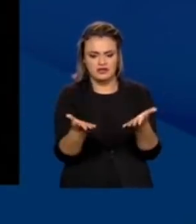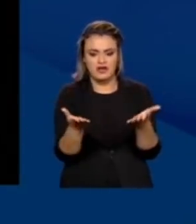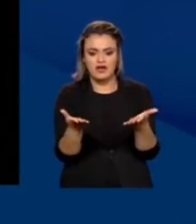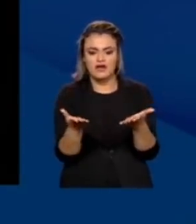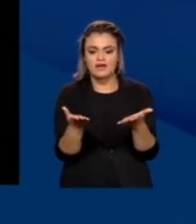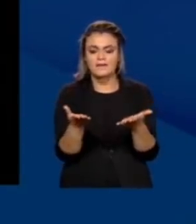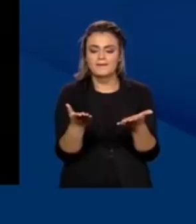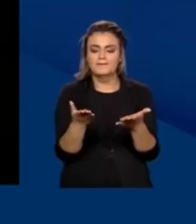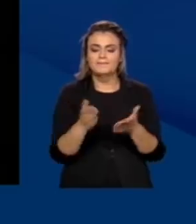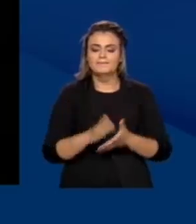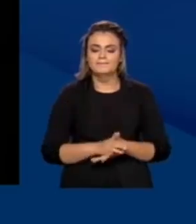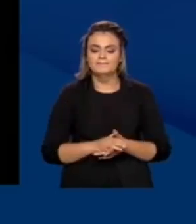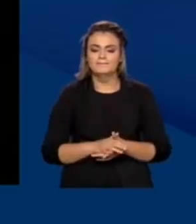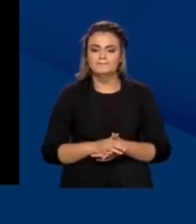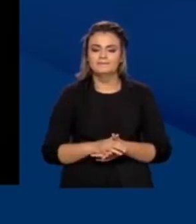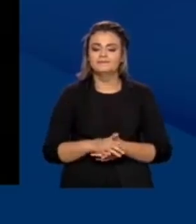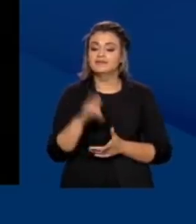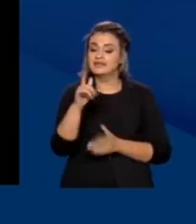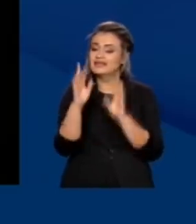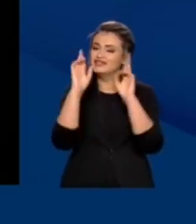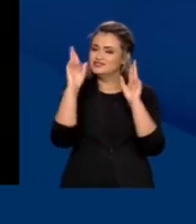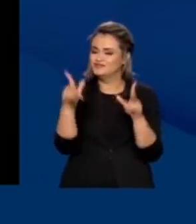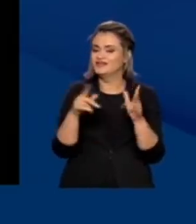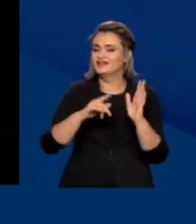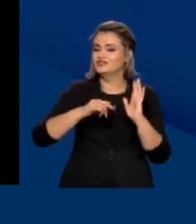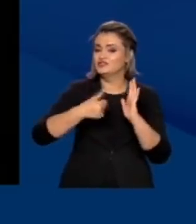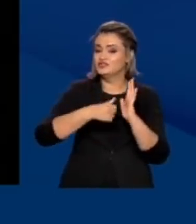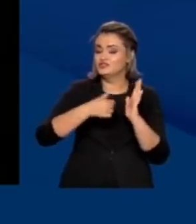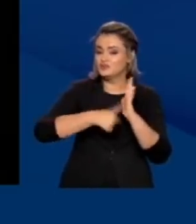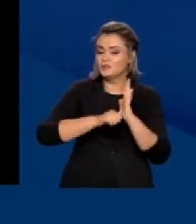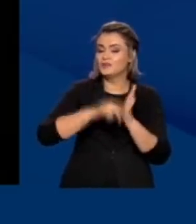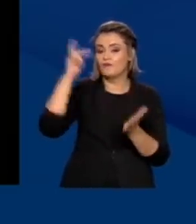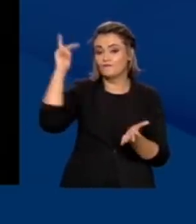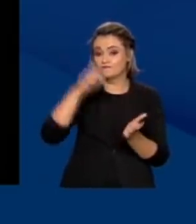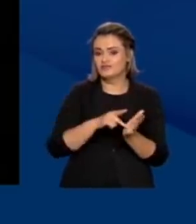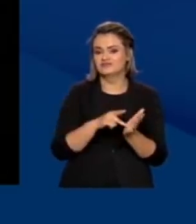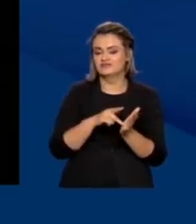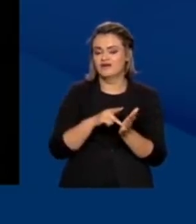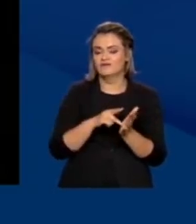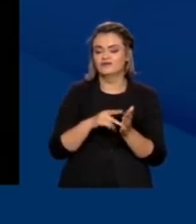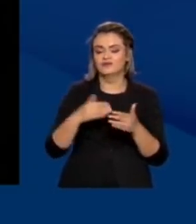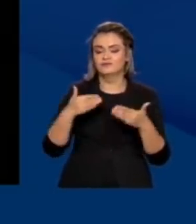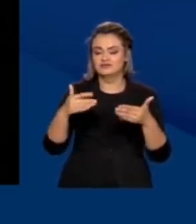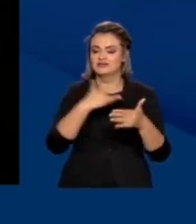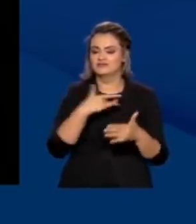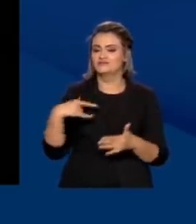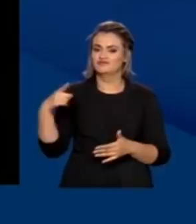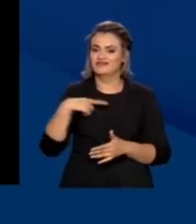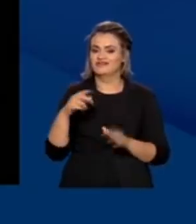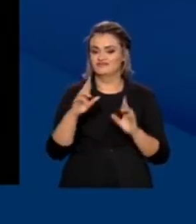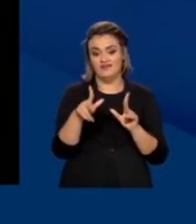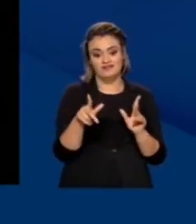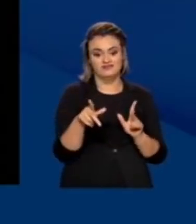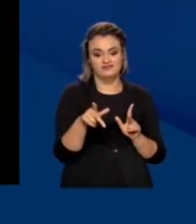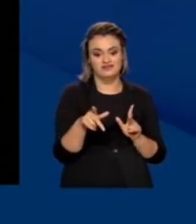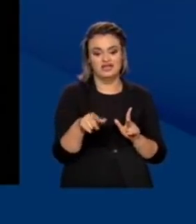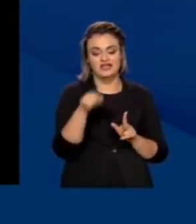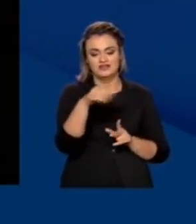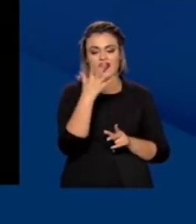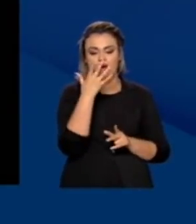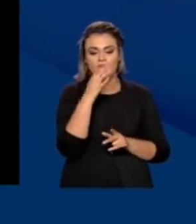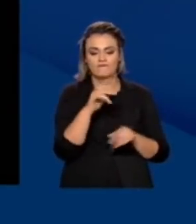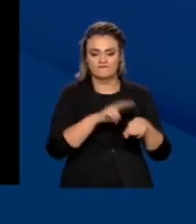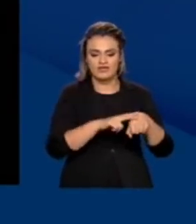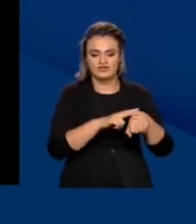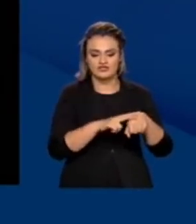que ele difere dos documentos oficiais recebidos pelo Ministério da Saúde. Então, nós temos ali em verde na